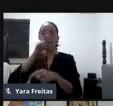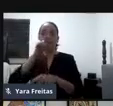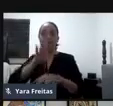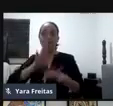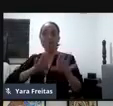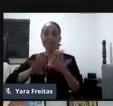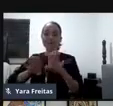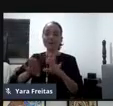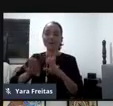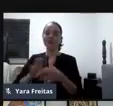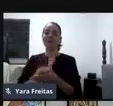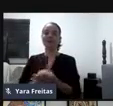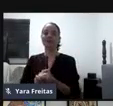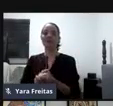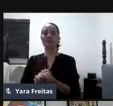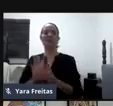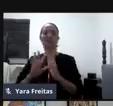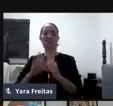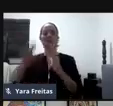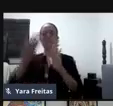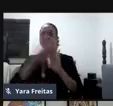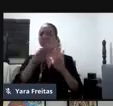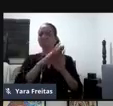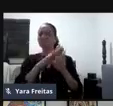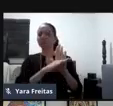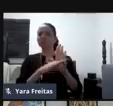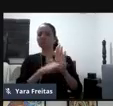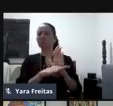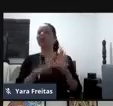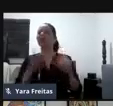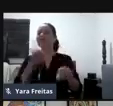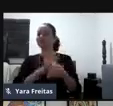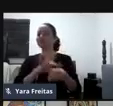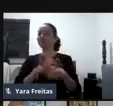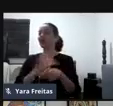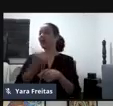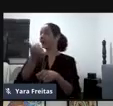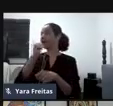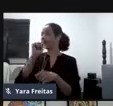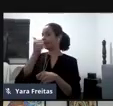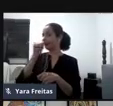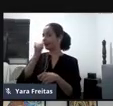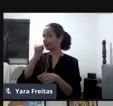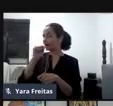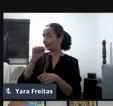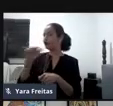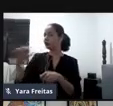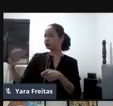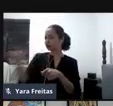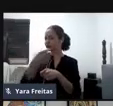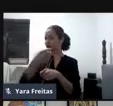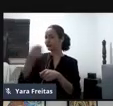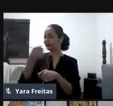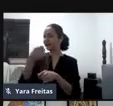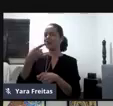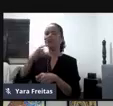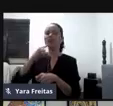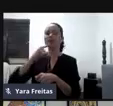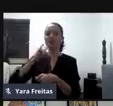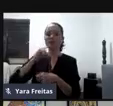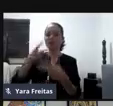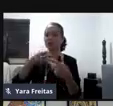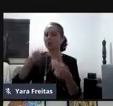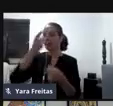tudo que causa, né, a ingestão de álcool, quem tem um parente que é